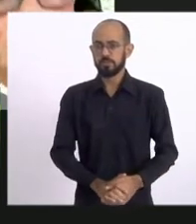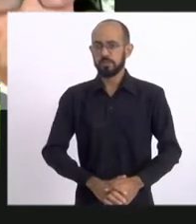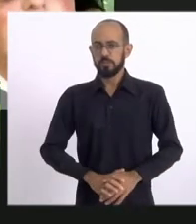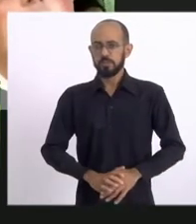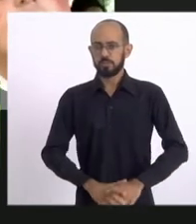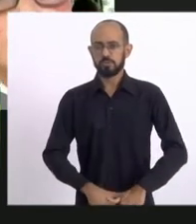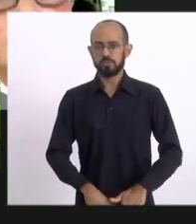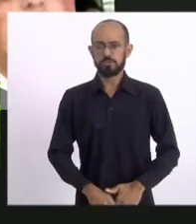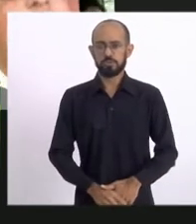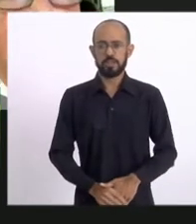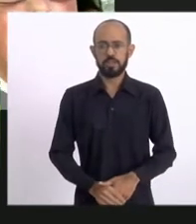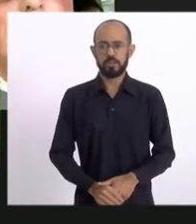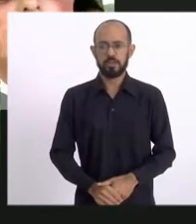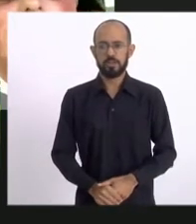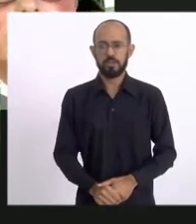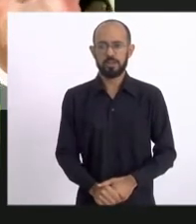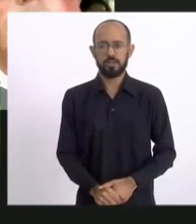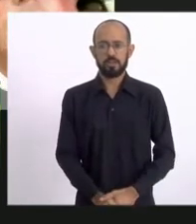Mas, enfim.